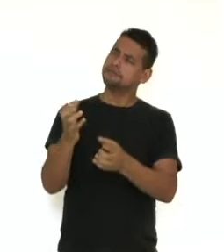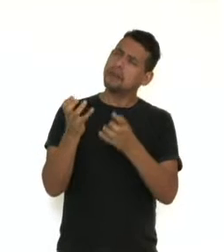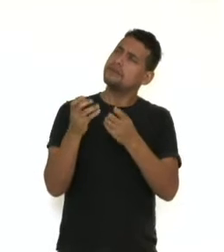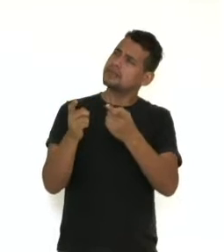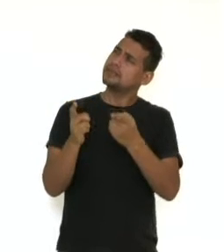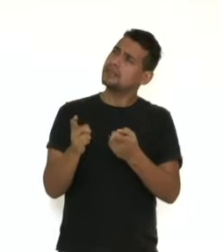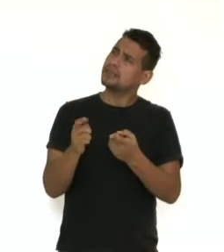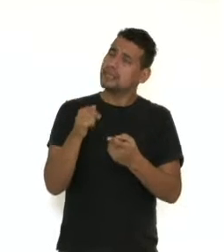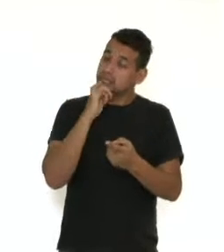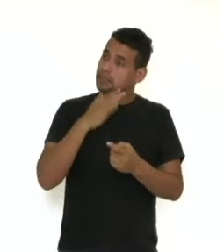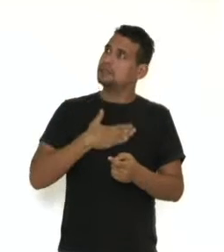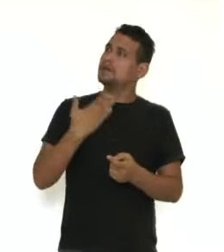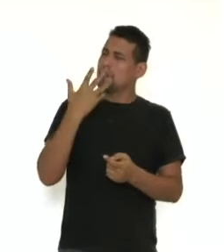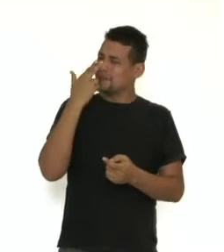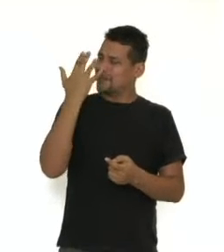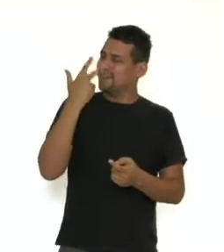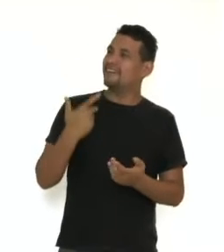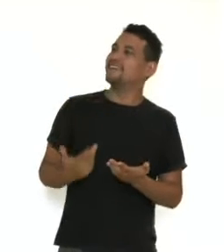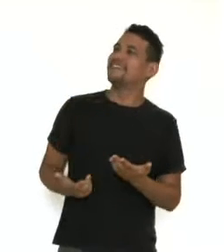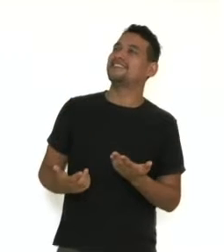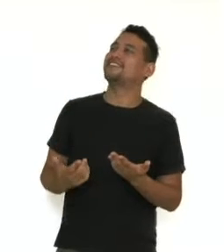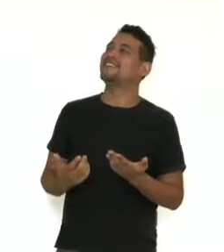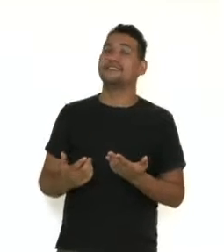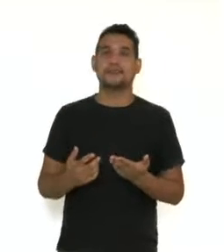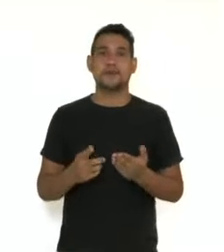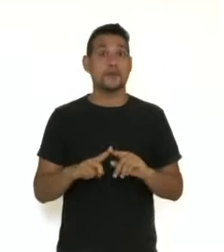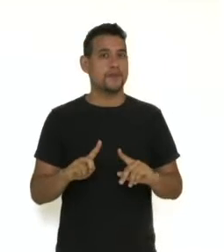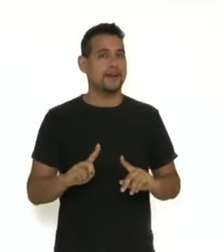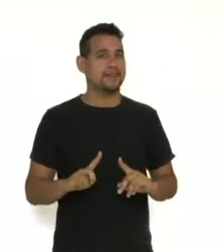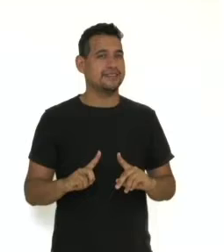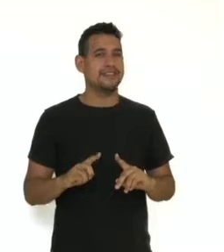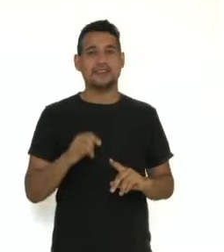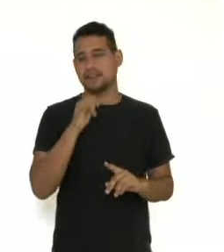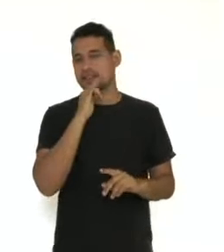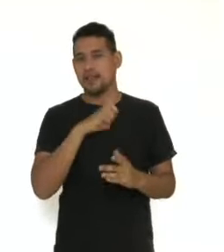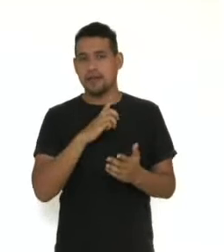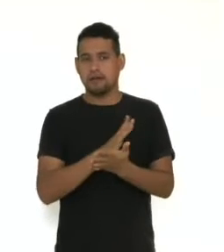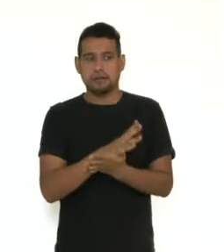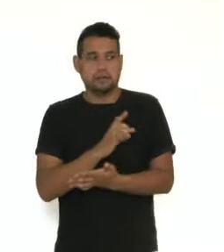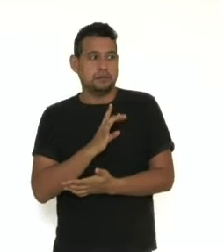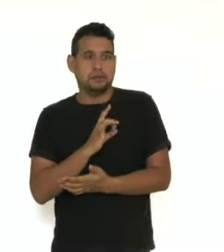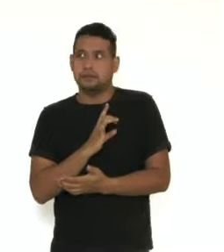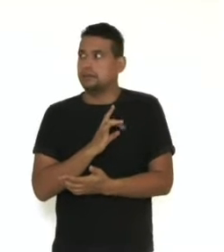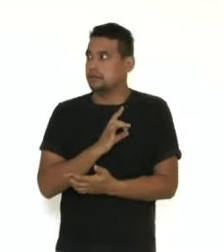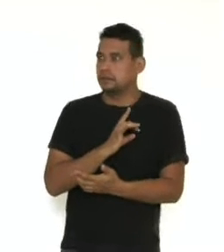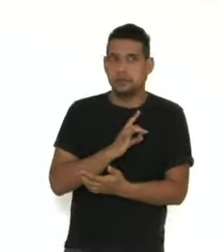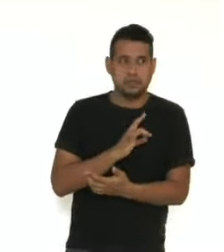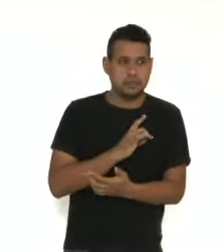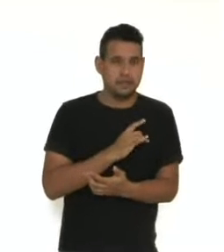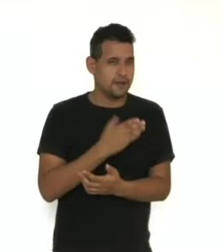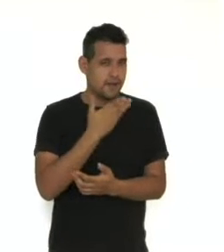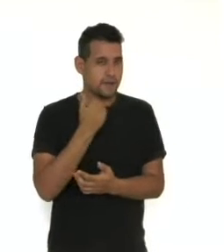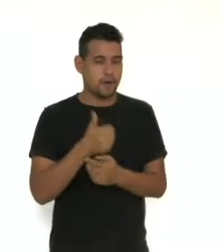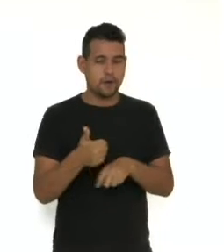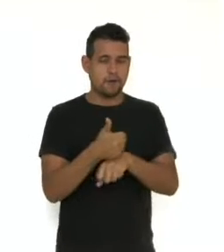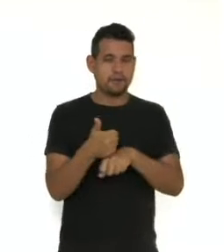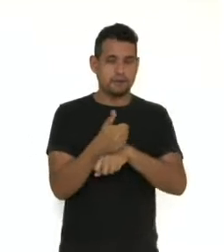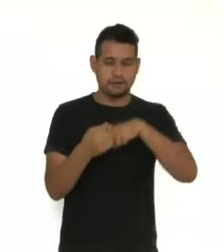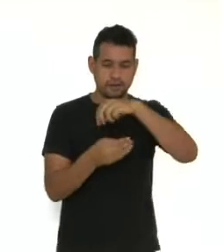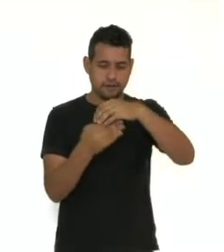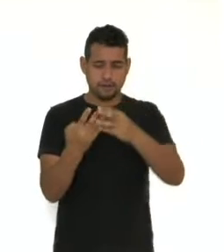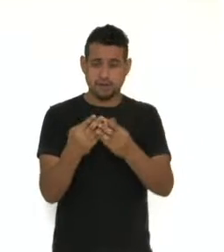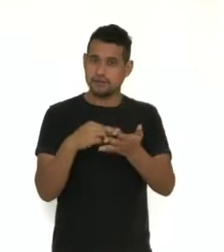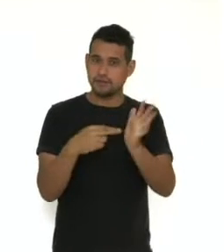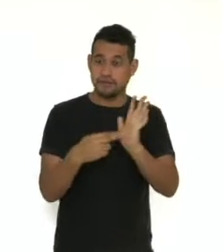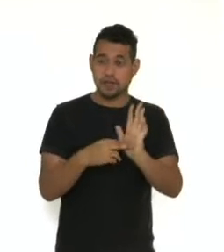seus sustos pareciam de criança. Em todo caso, quando tivesse algum receio, a melhor cartomante era ele